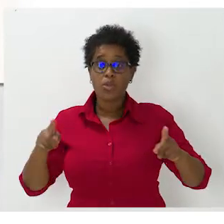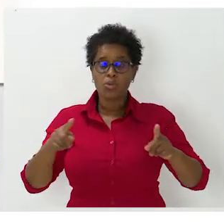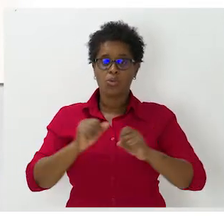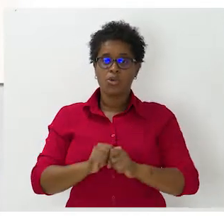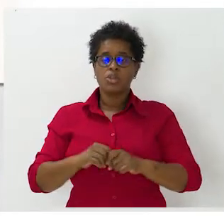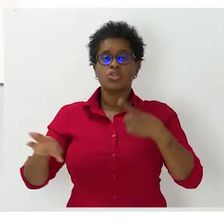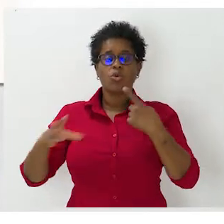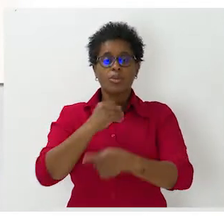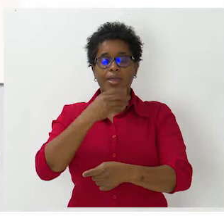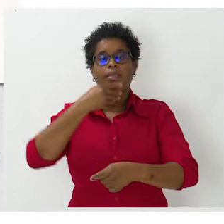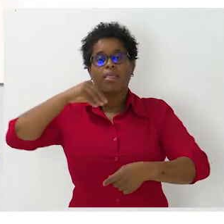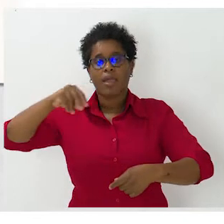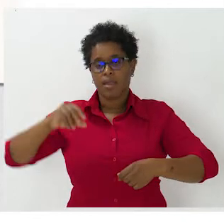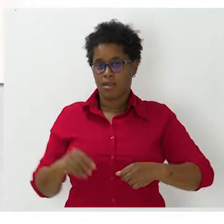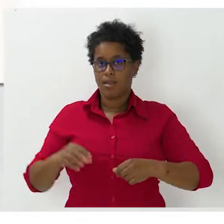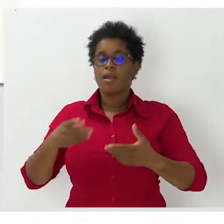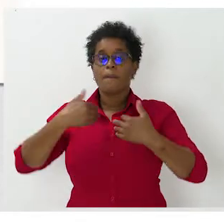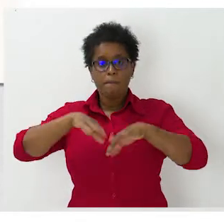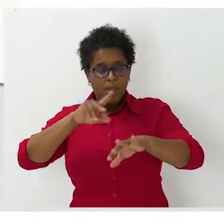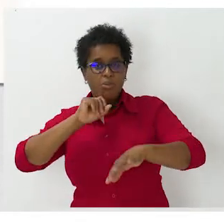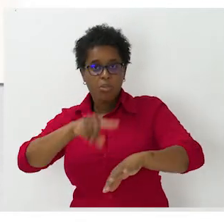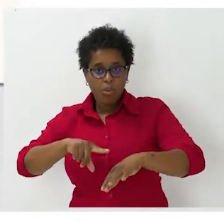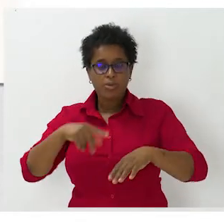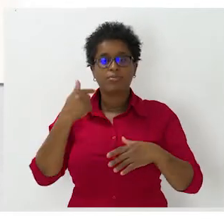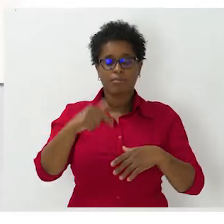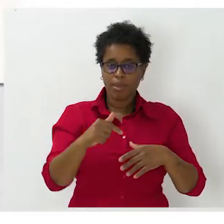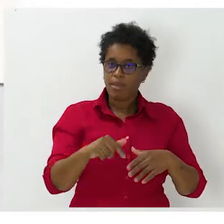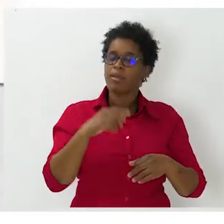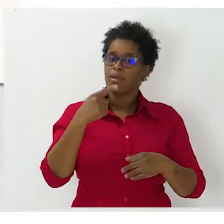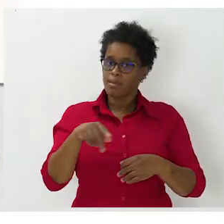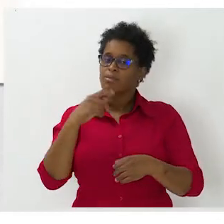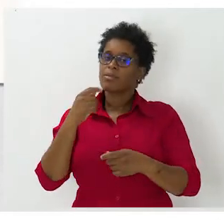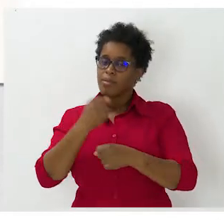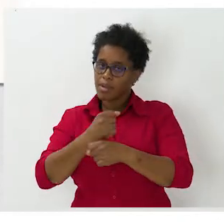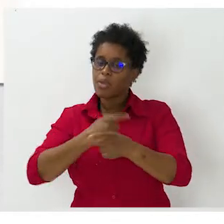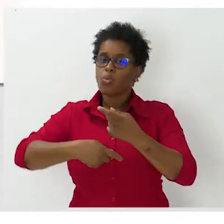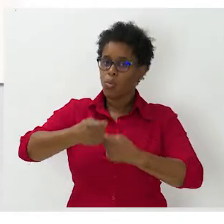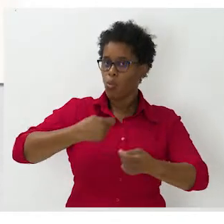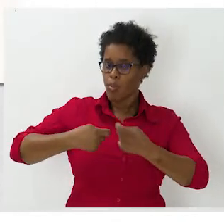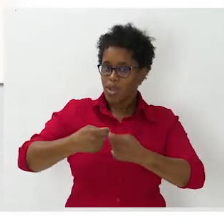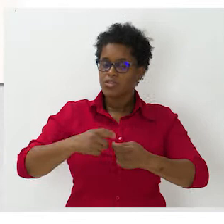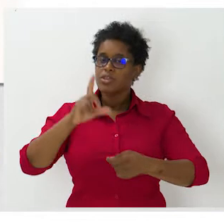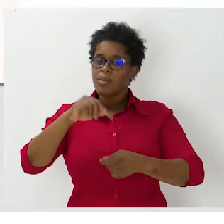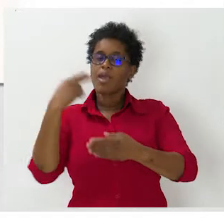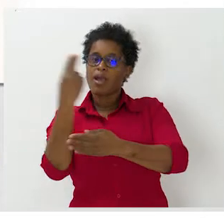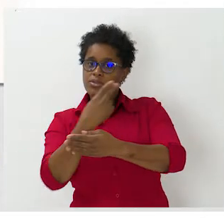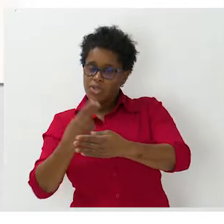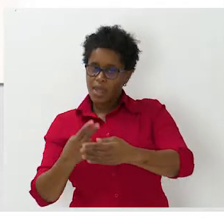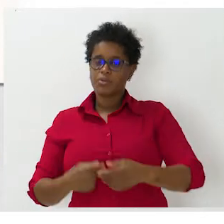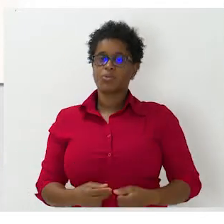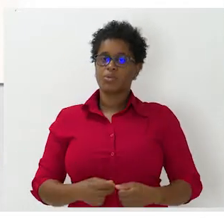de adquirir terras, mas podiam dedicar-se ao comércio e ao